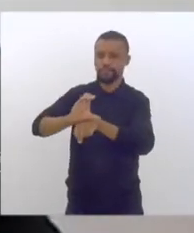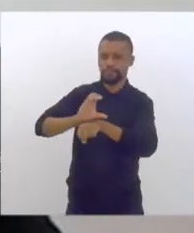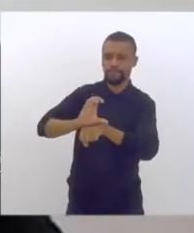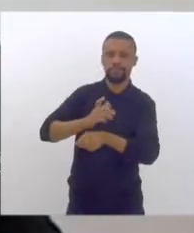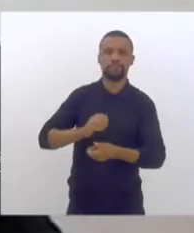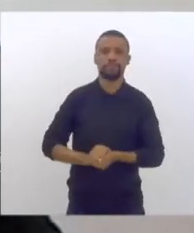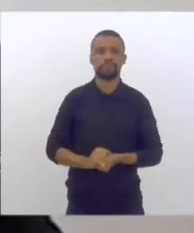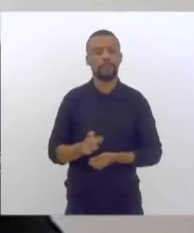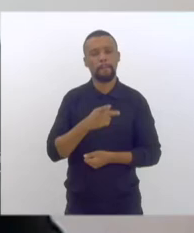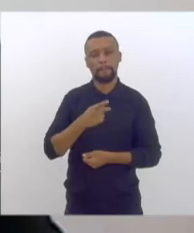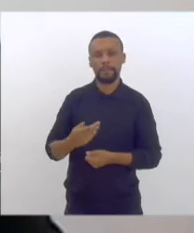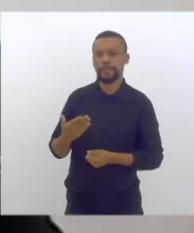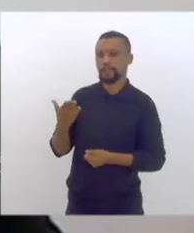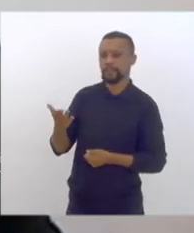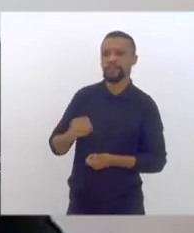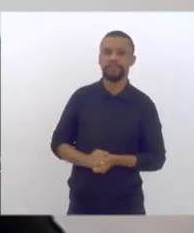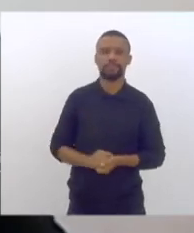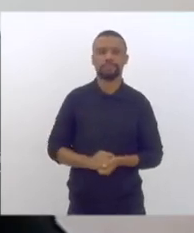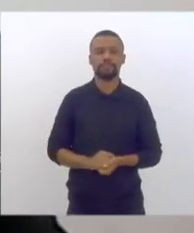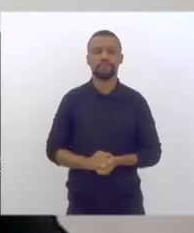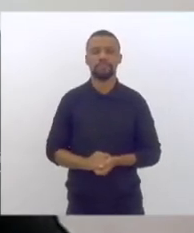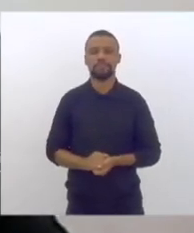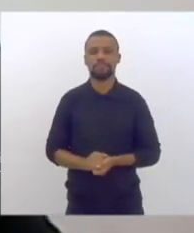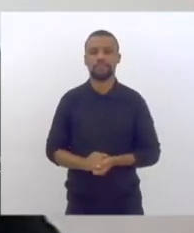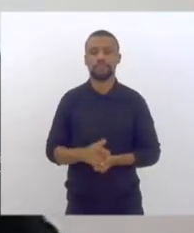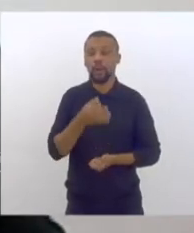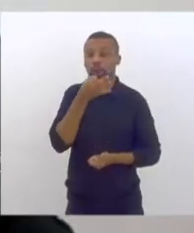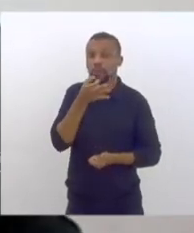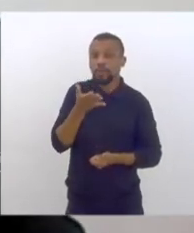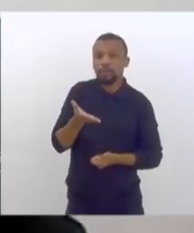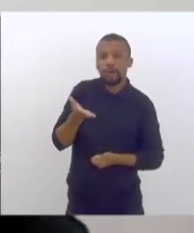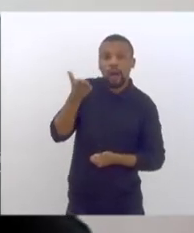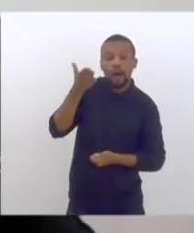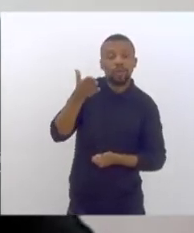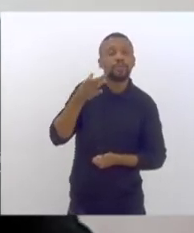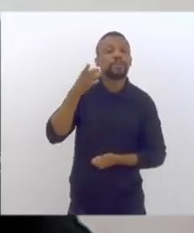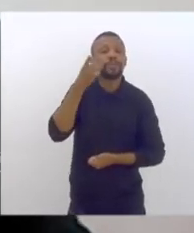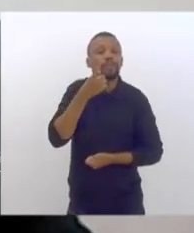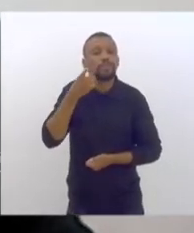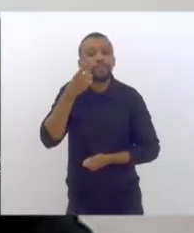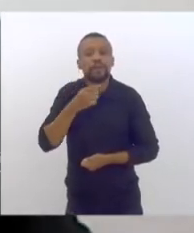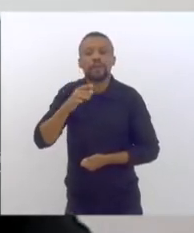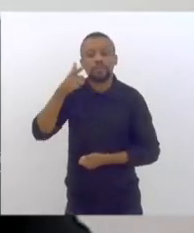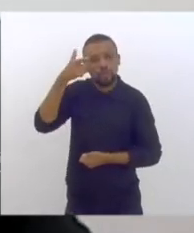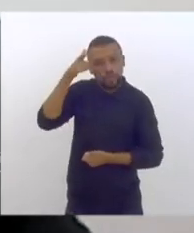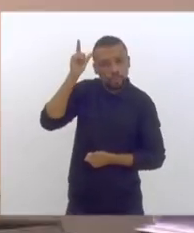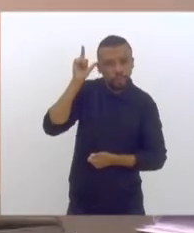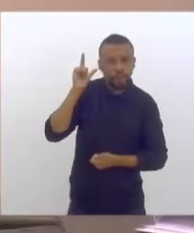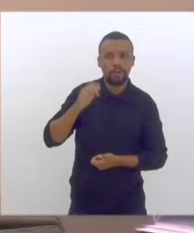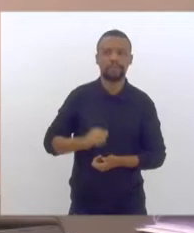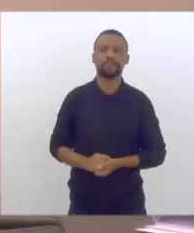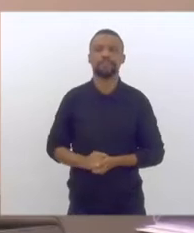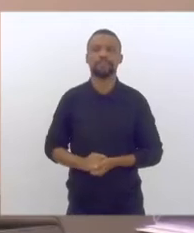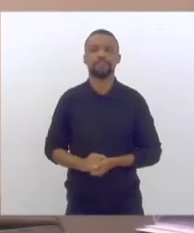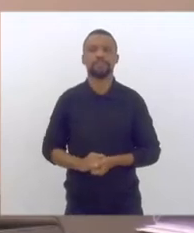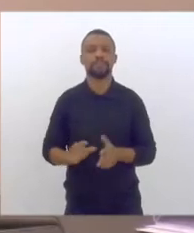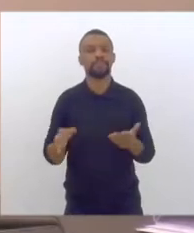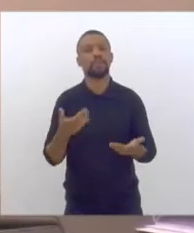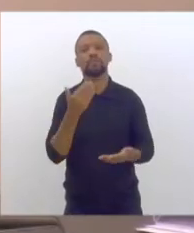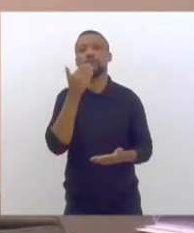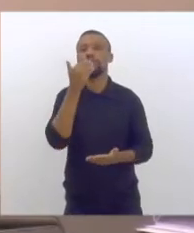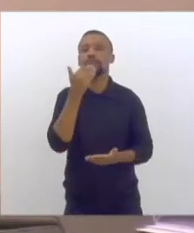sua Presidente tá ficando muito alto o som aqui Deputado Municipal Presidente eu tô pedindo